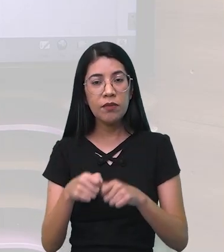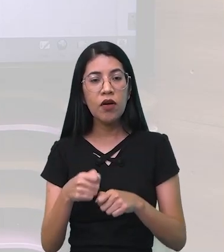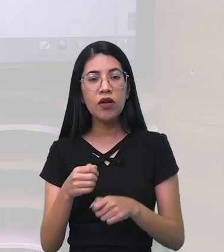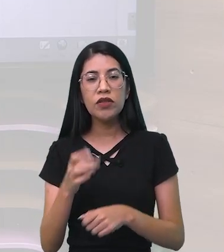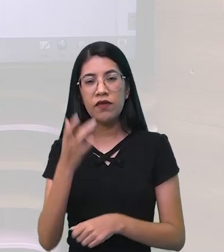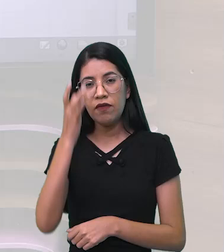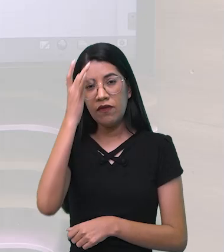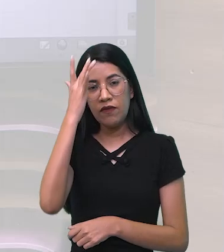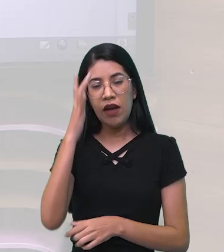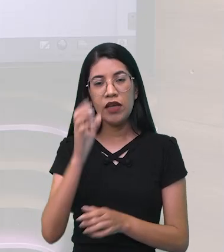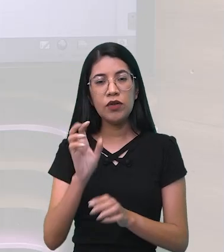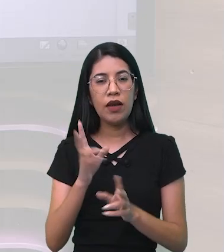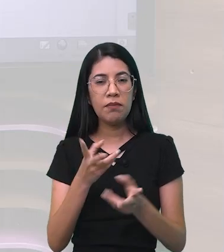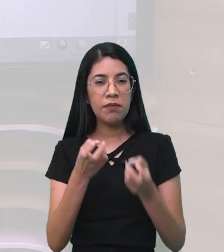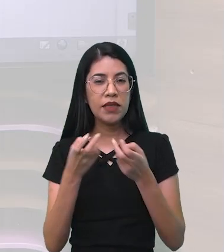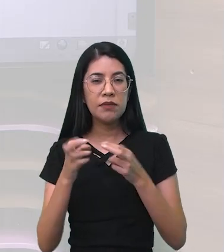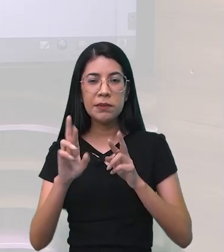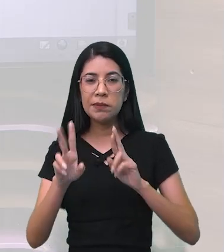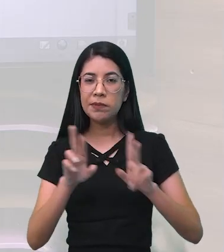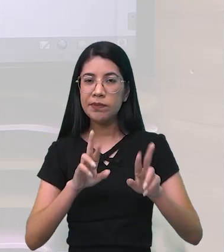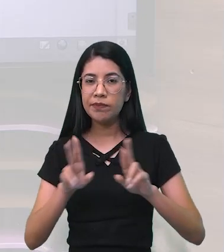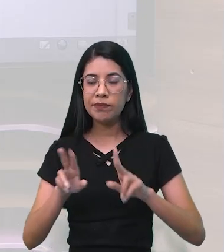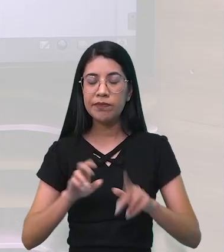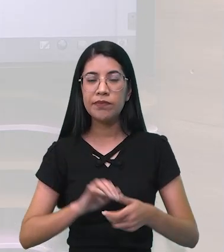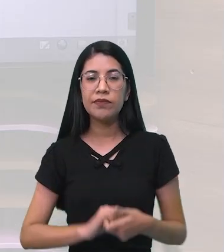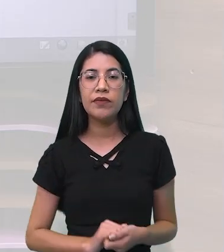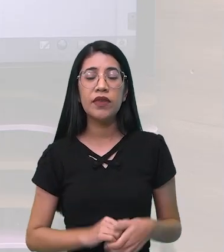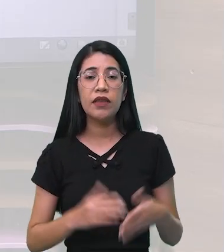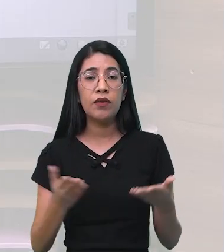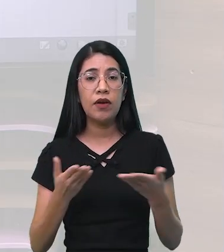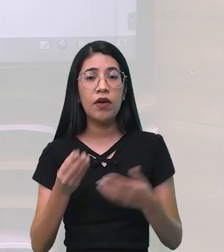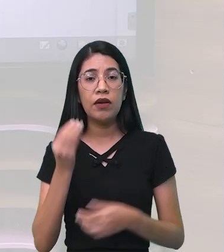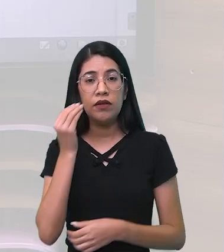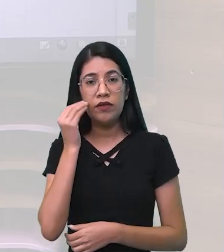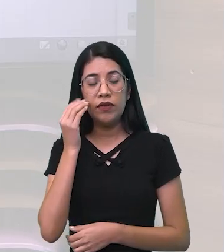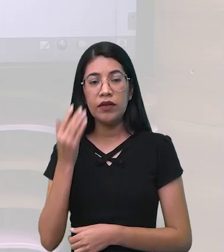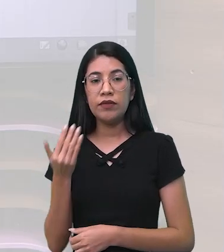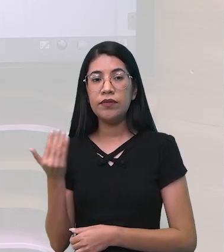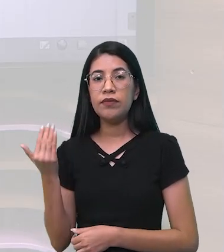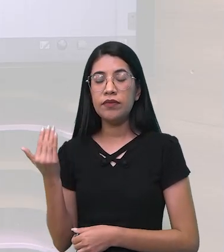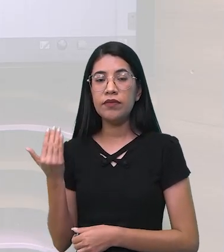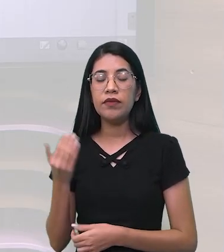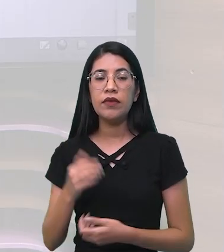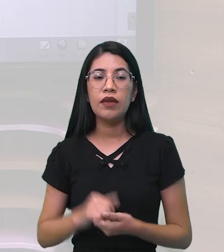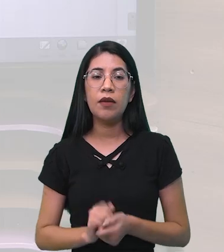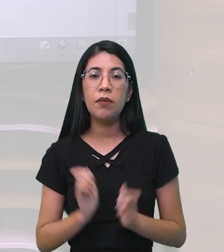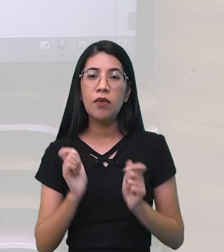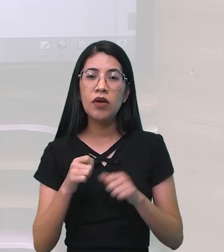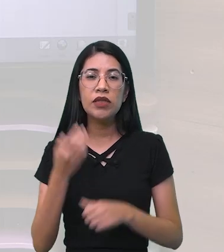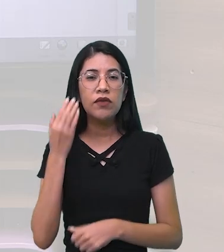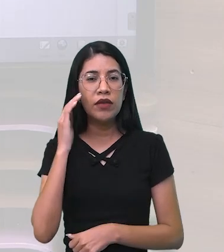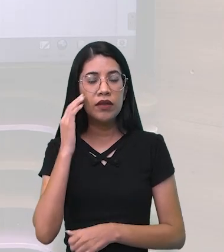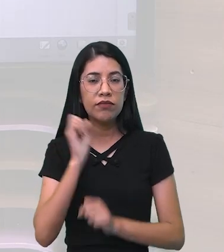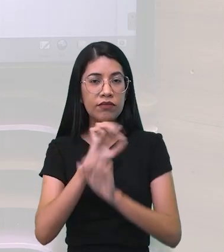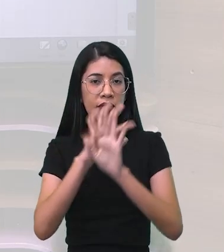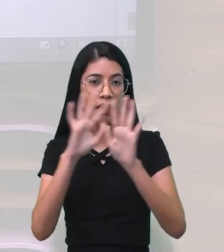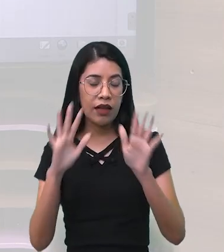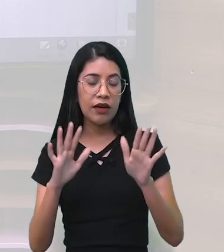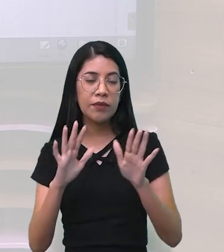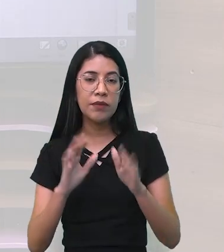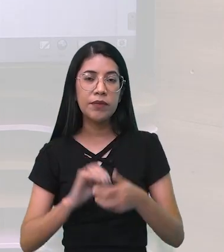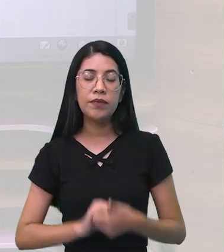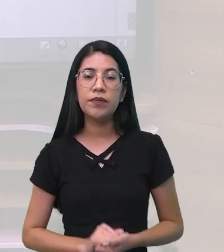essas diferenciações, tá certo? Então, nós vamos aqui à nossa cartela para que a gente possa compreender melhor. Então,